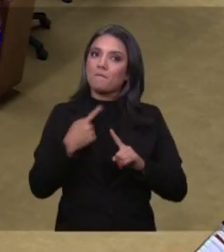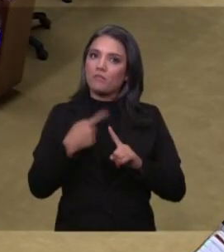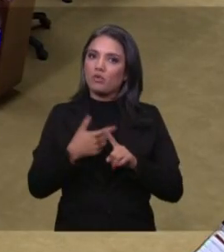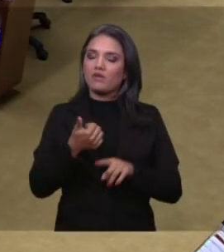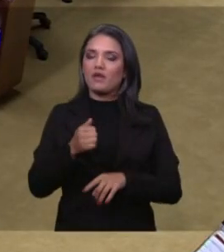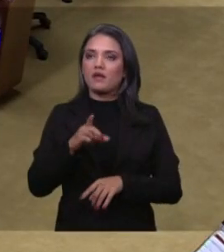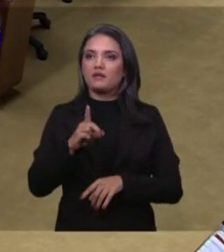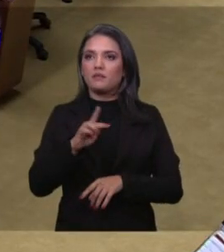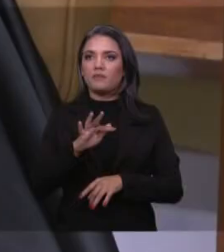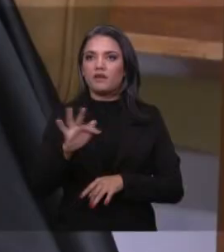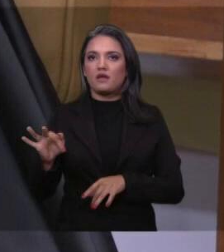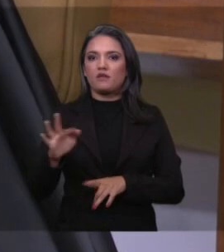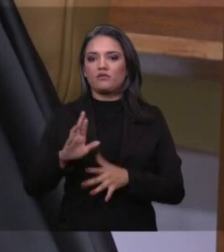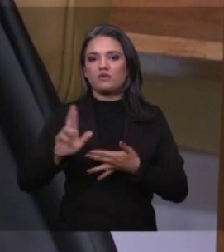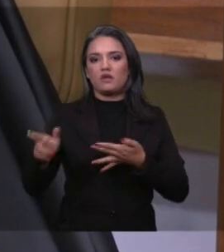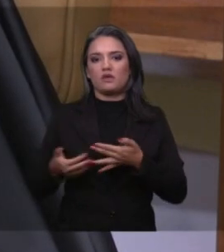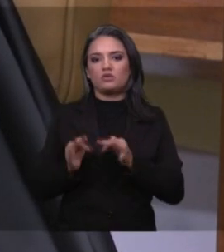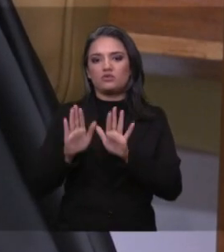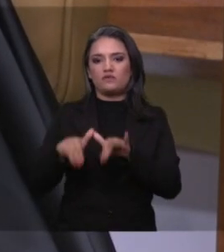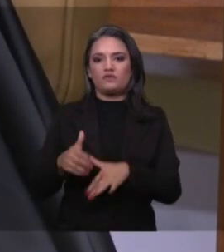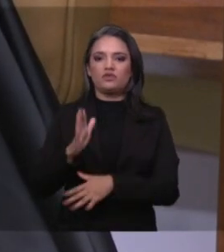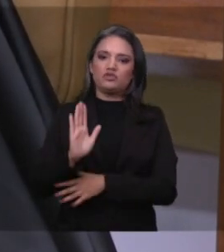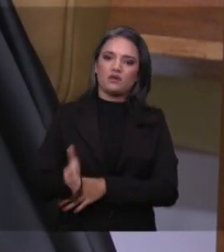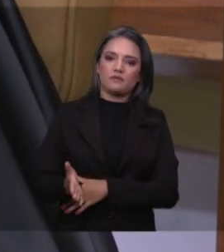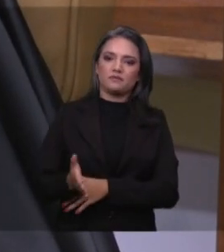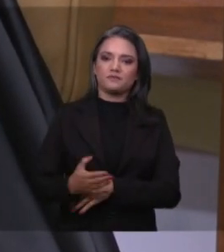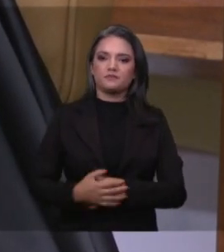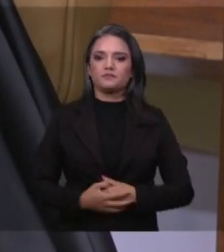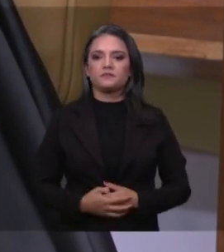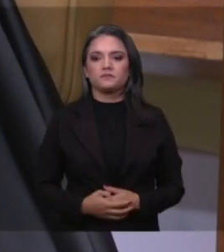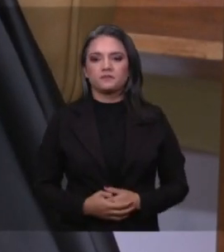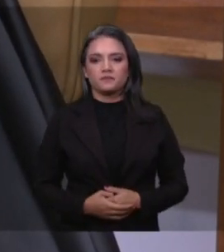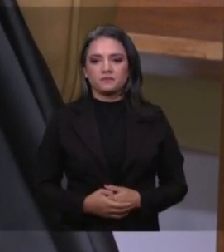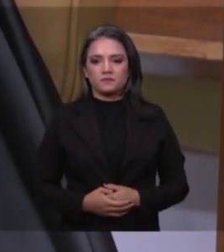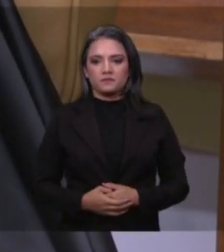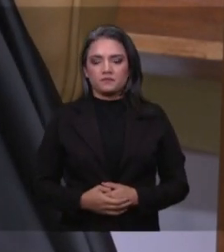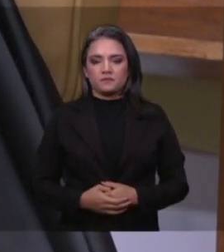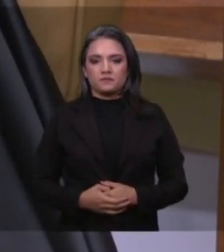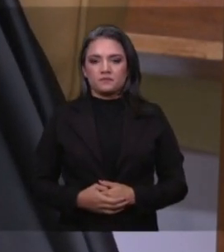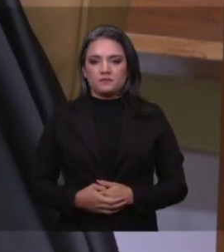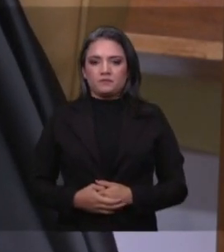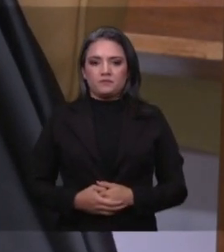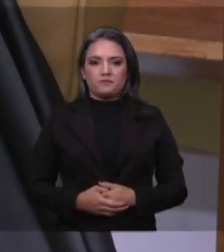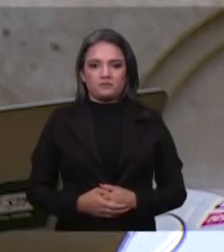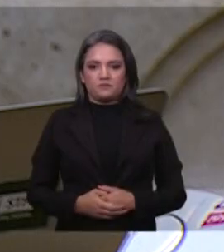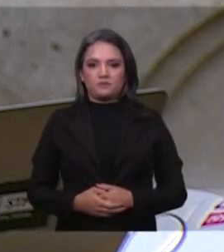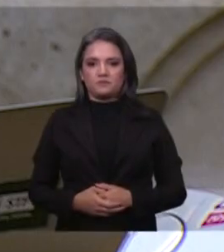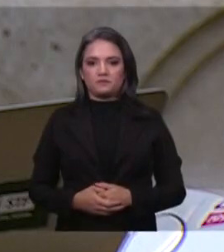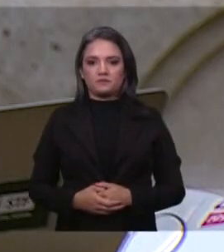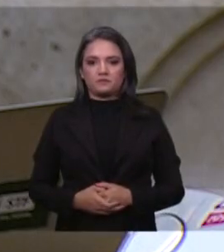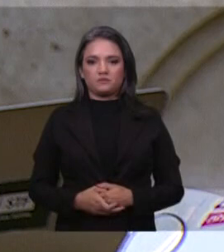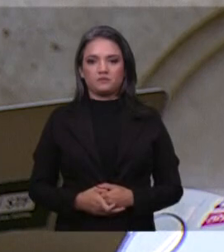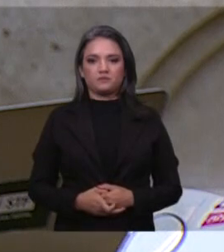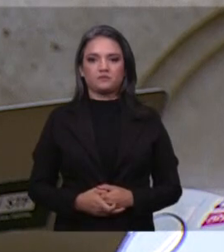do trânsito em julgado da ação... Na data do trânsito em julgado da DPF. A contar do trânsito em julgado. A contar